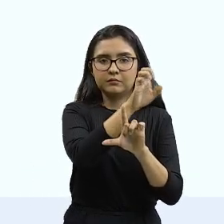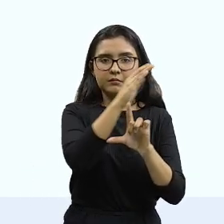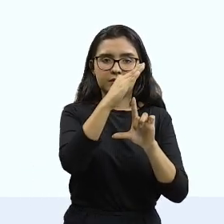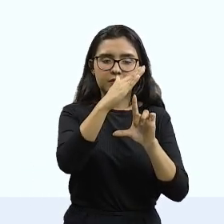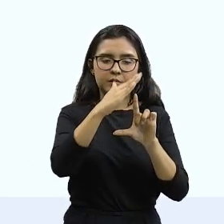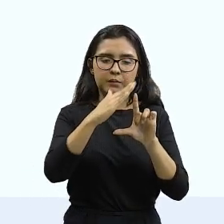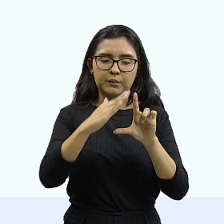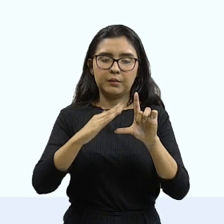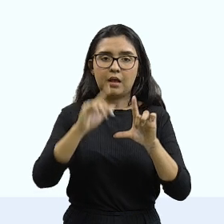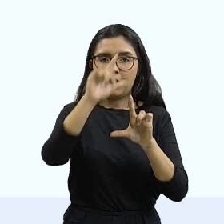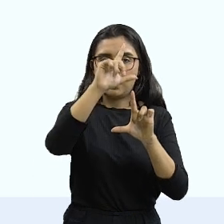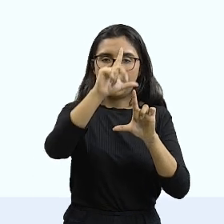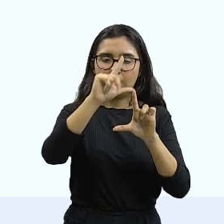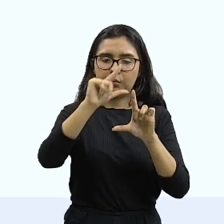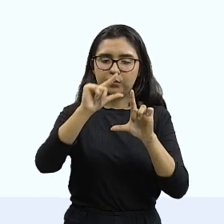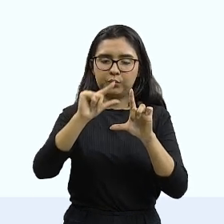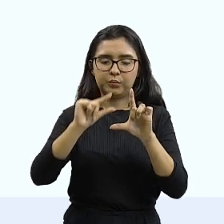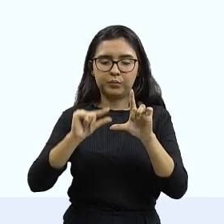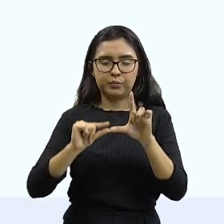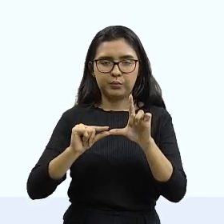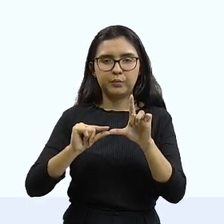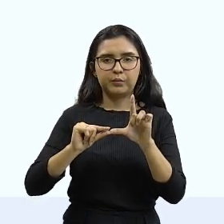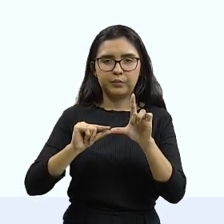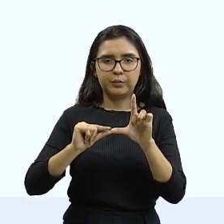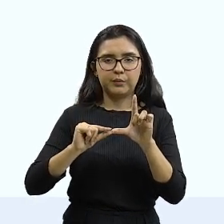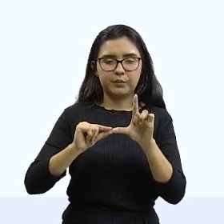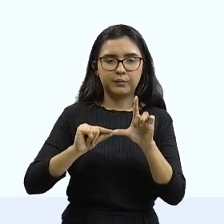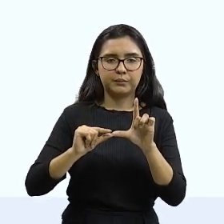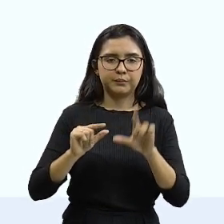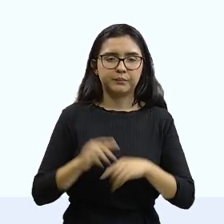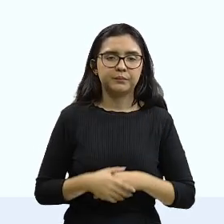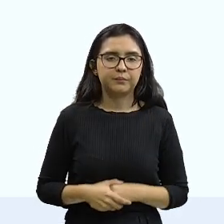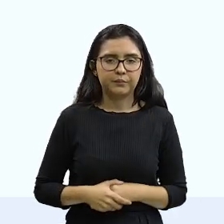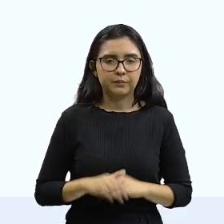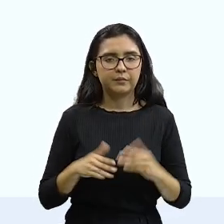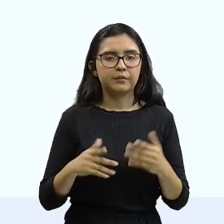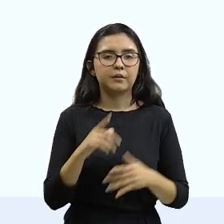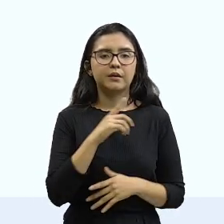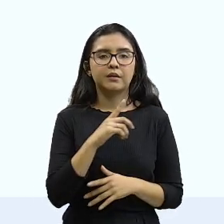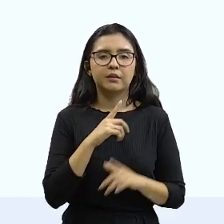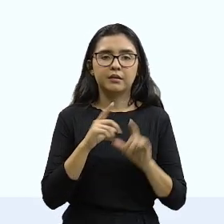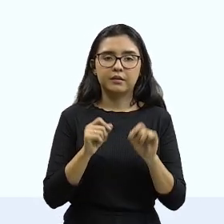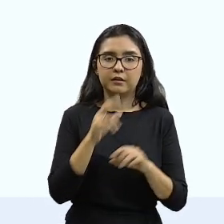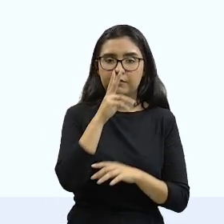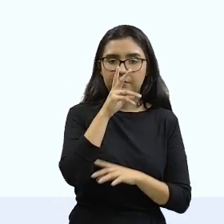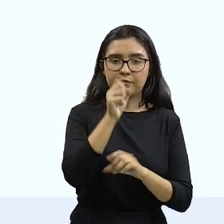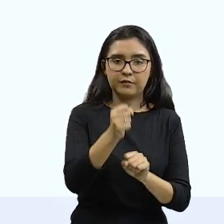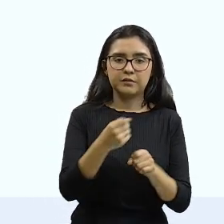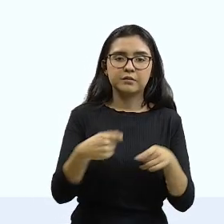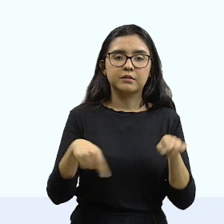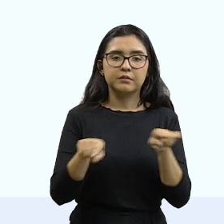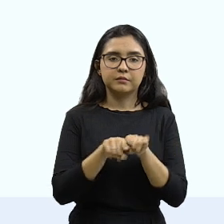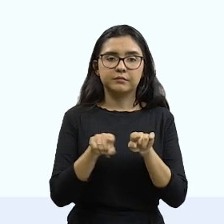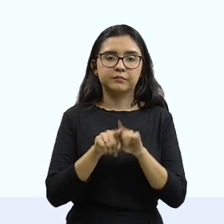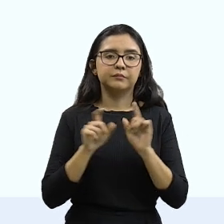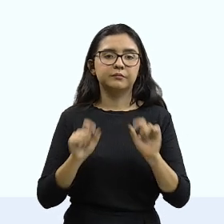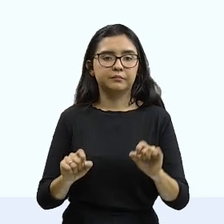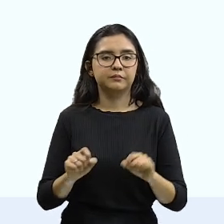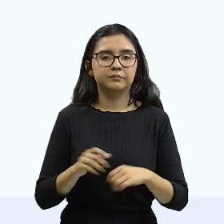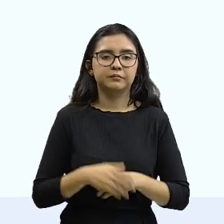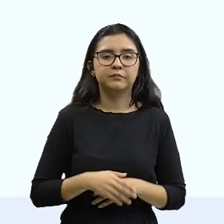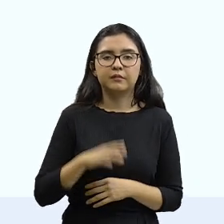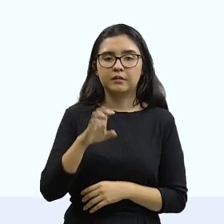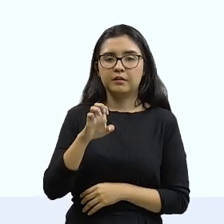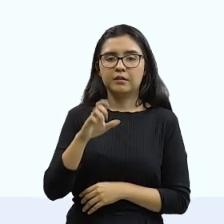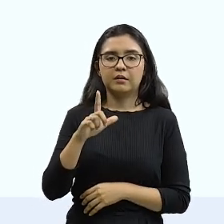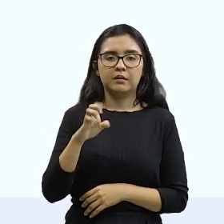a pilha acabou sua DDP. No começo a gente tem a força eletromotriz, no final a gente tem a